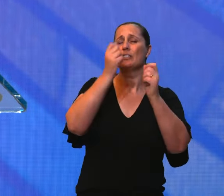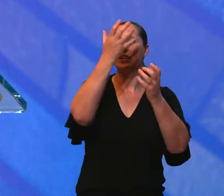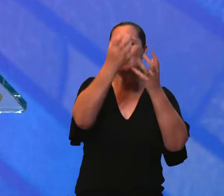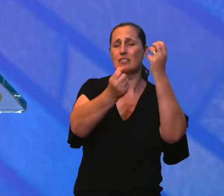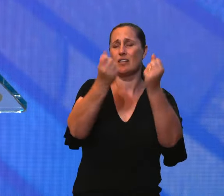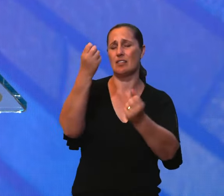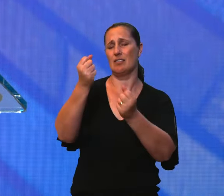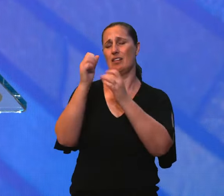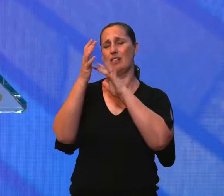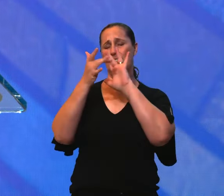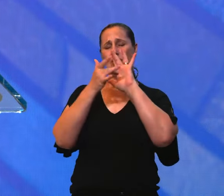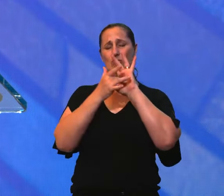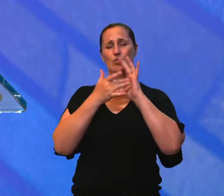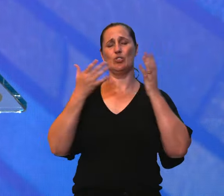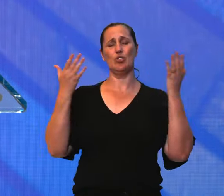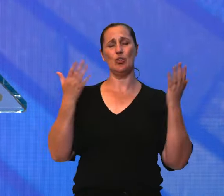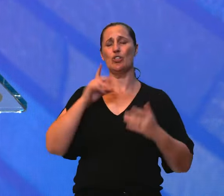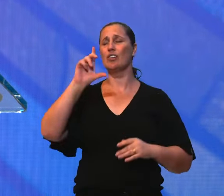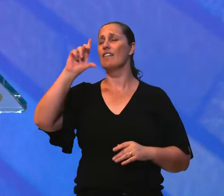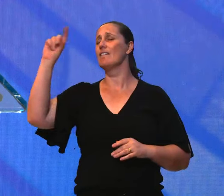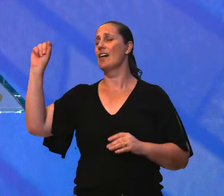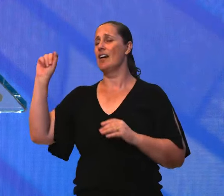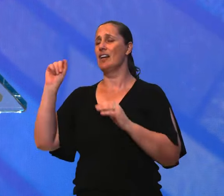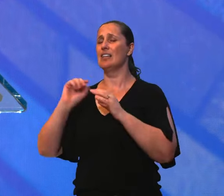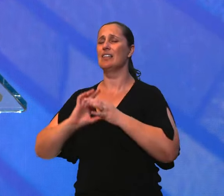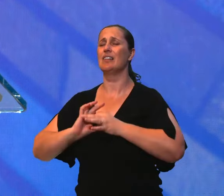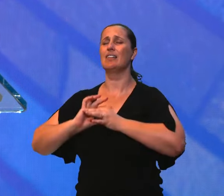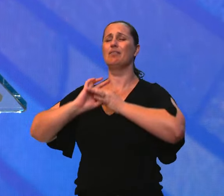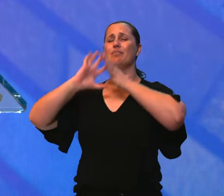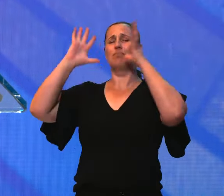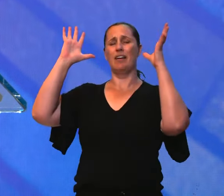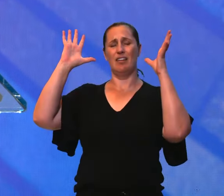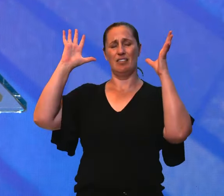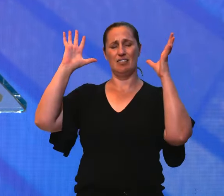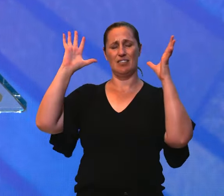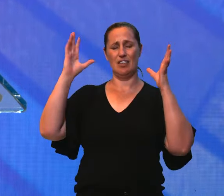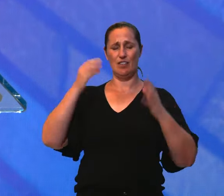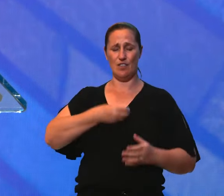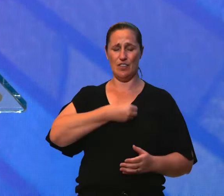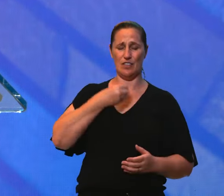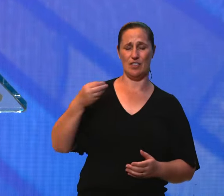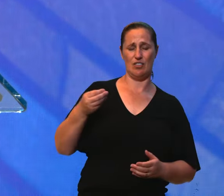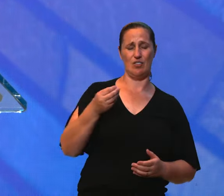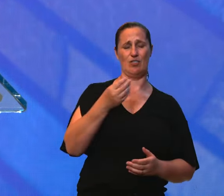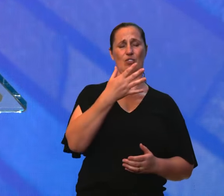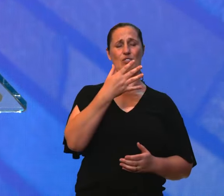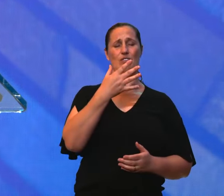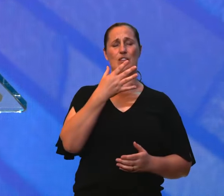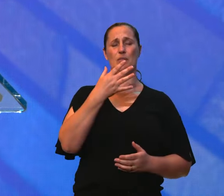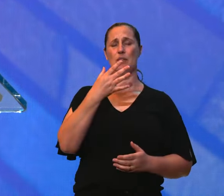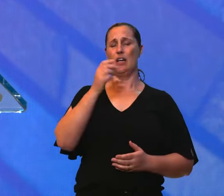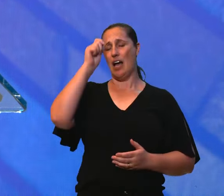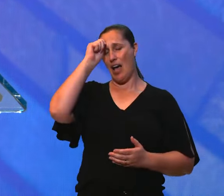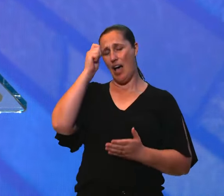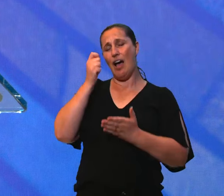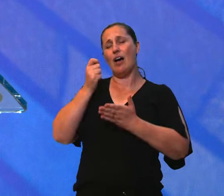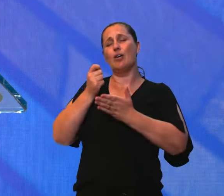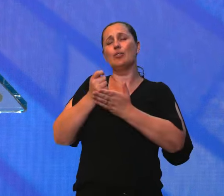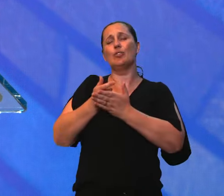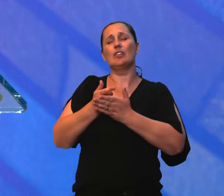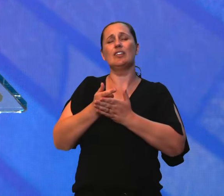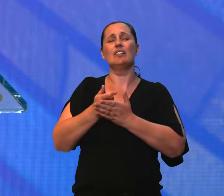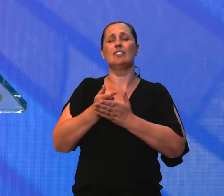Jesus mas que hoje sairão daqui Libertas e com uma nova vida pela autoridade que o Senhor nos